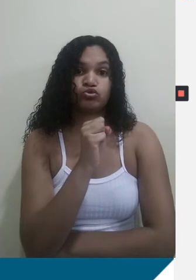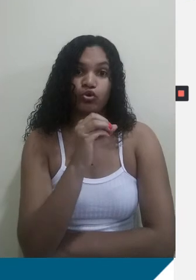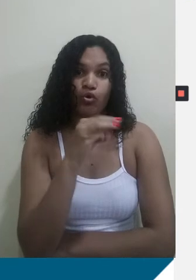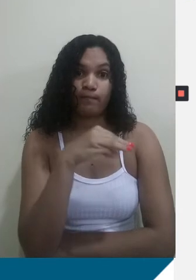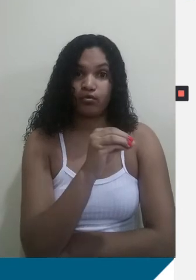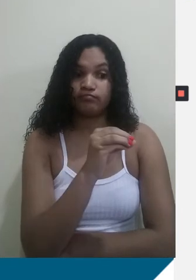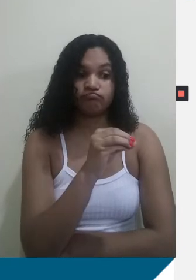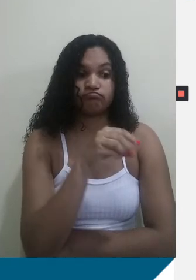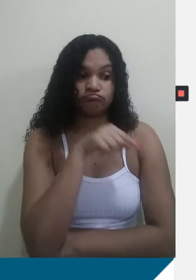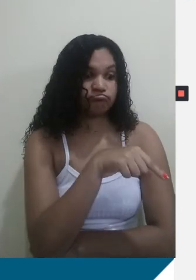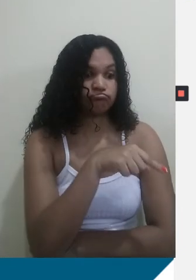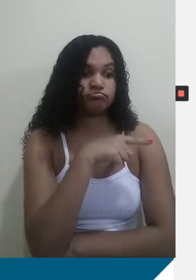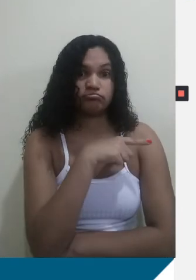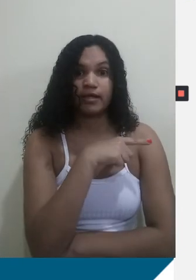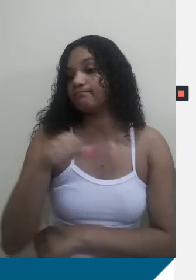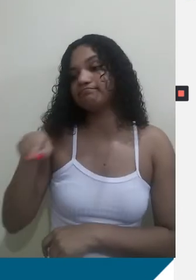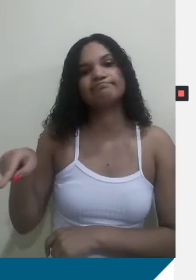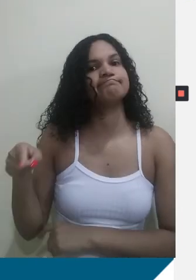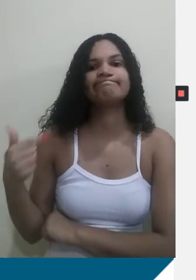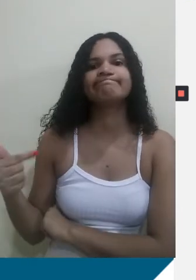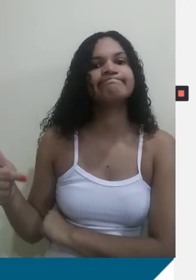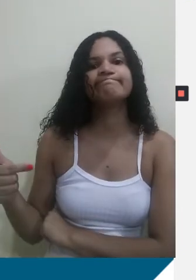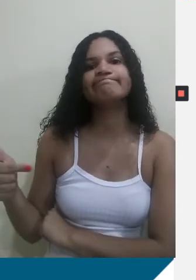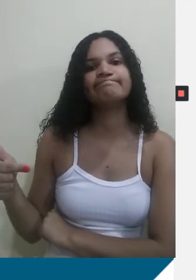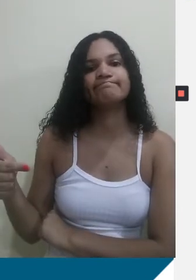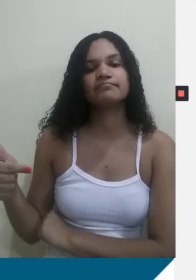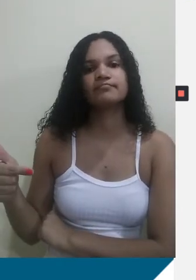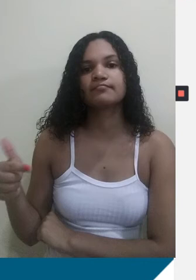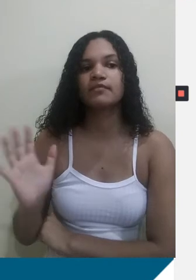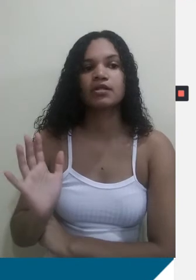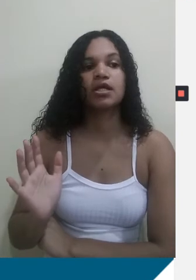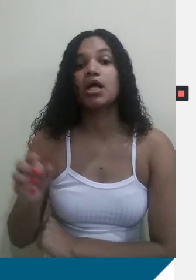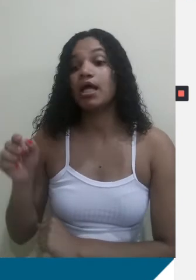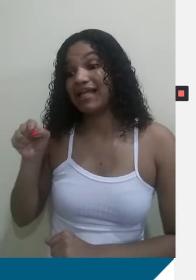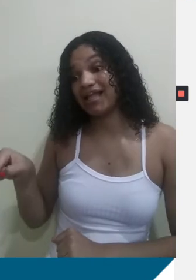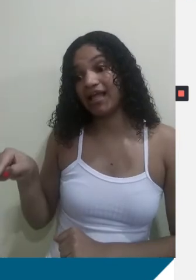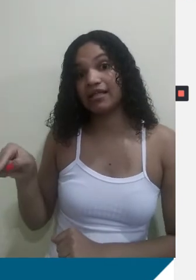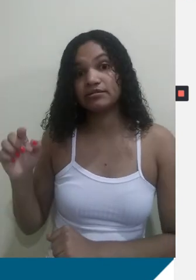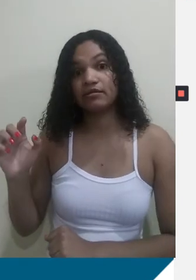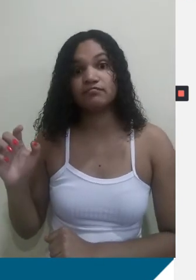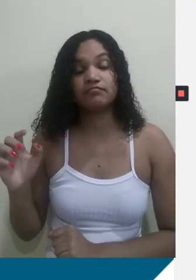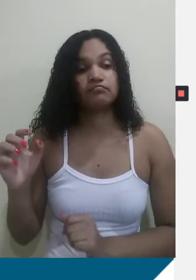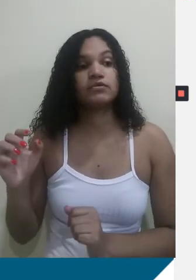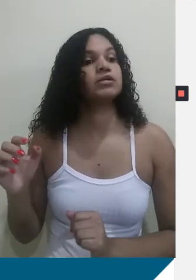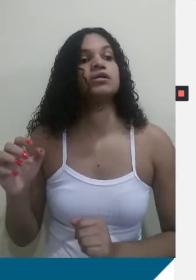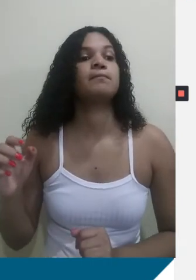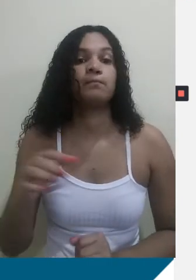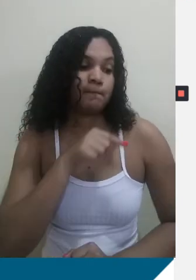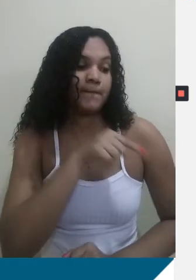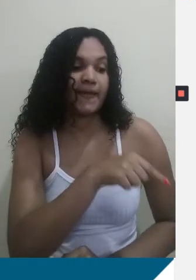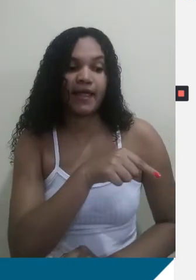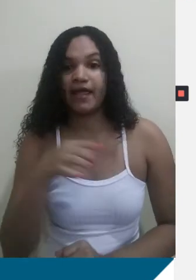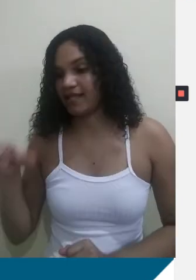em células vegetais. Mas a célula animal não tem, por exemplo, a presença de